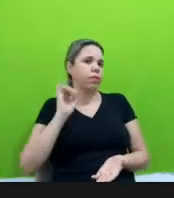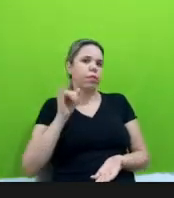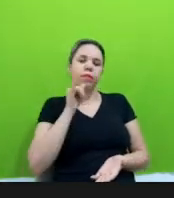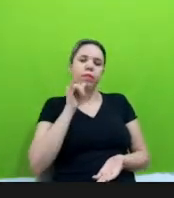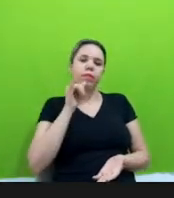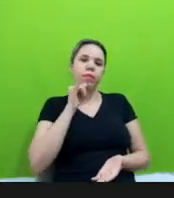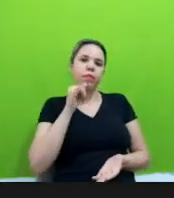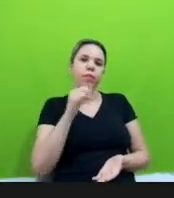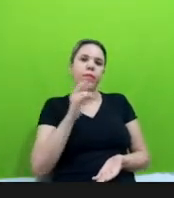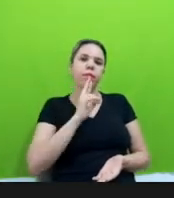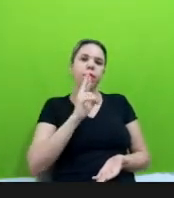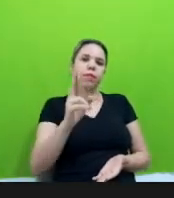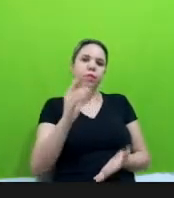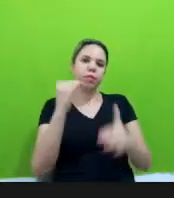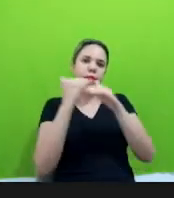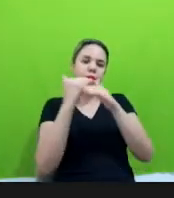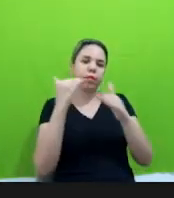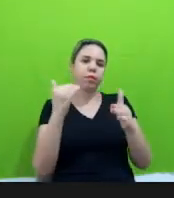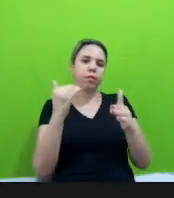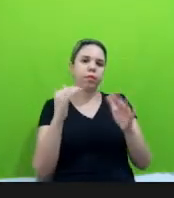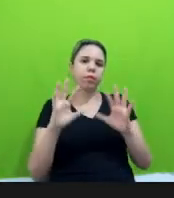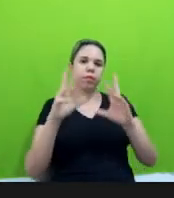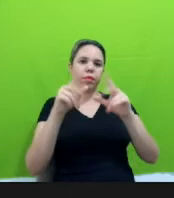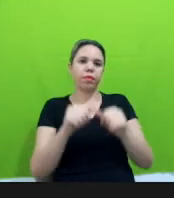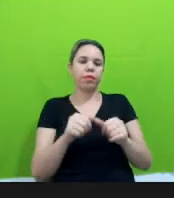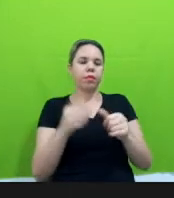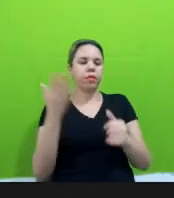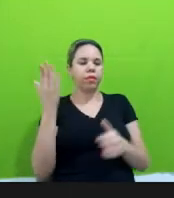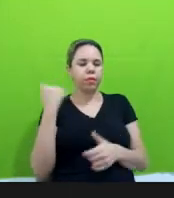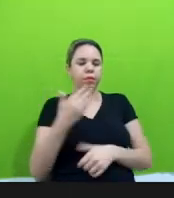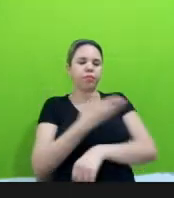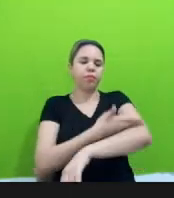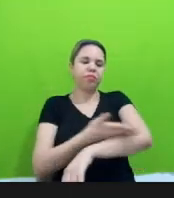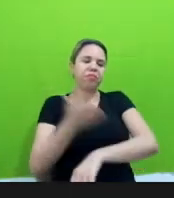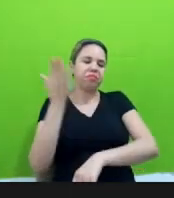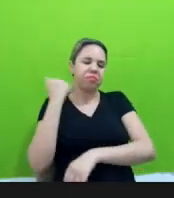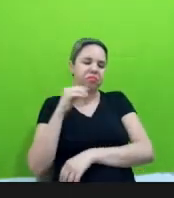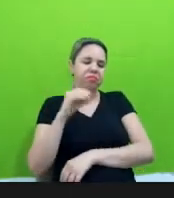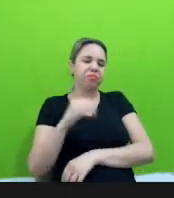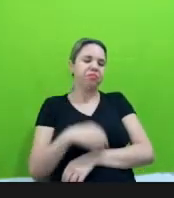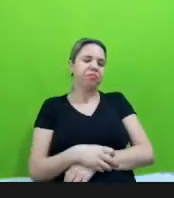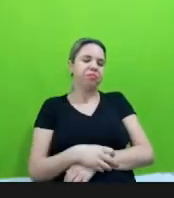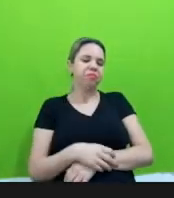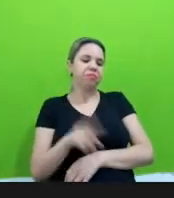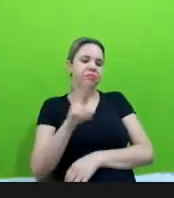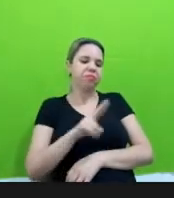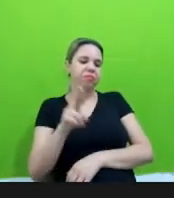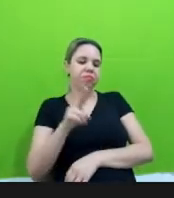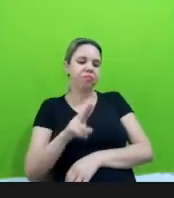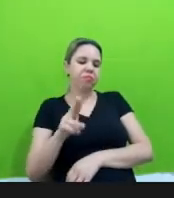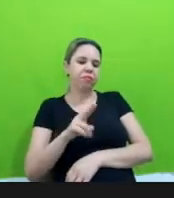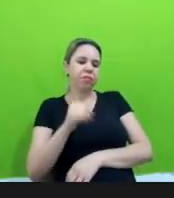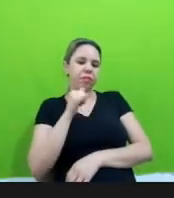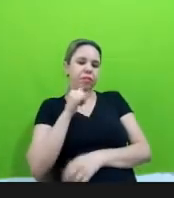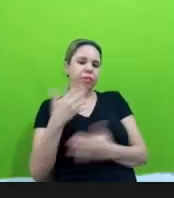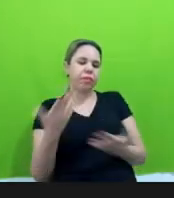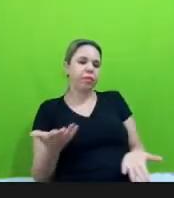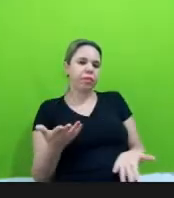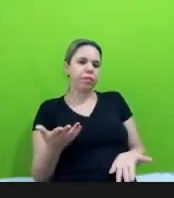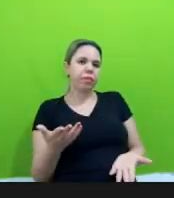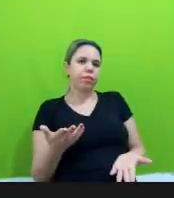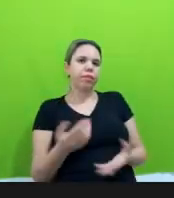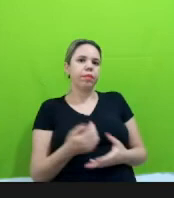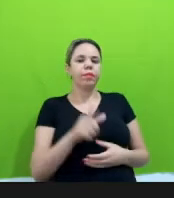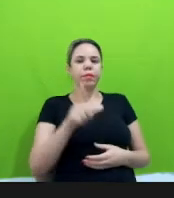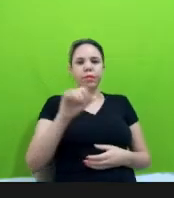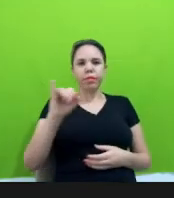respostas padronizadas, recursos padronizados, assim, que a gente já utiliza, né? Estão lá disponíveis na Wikileaks, né,